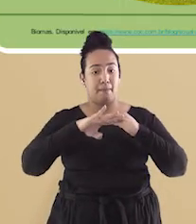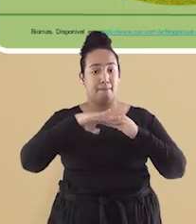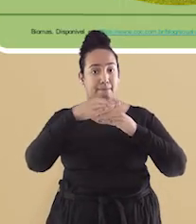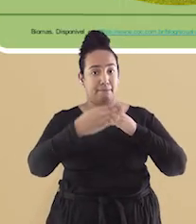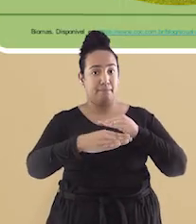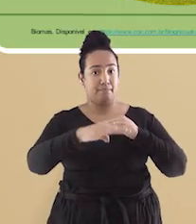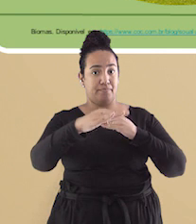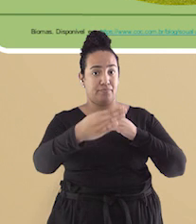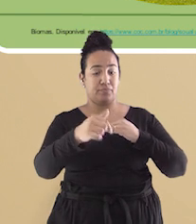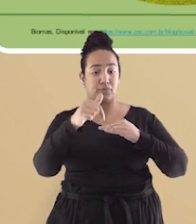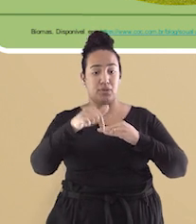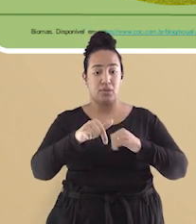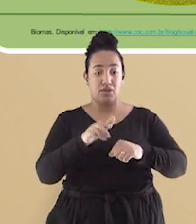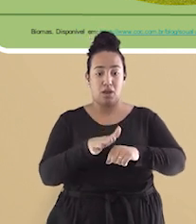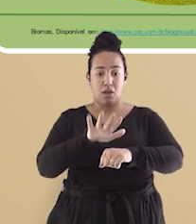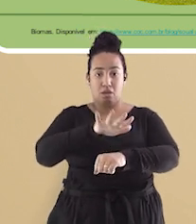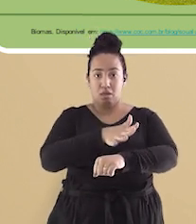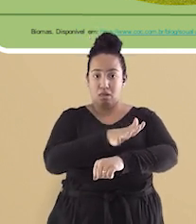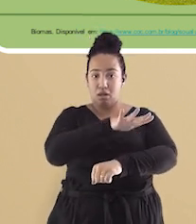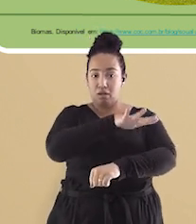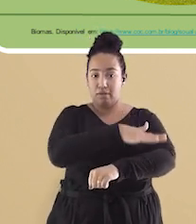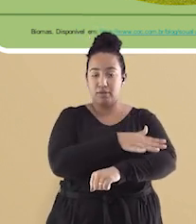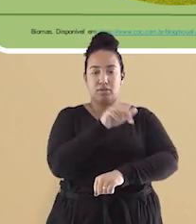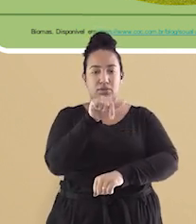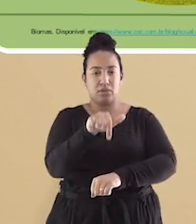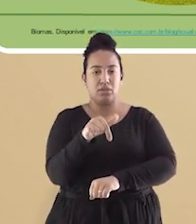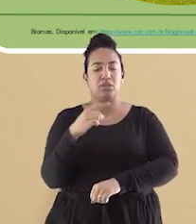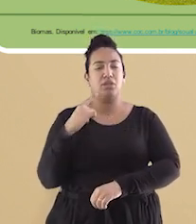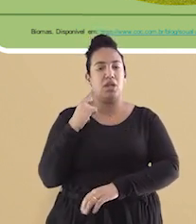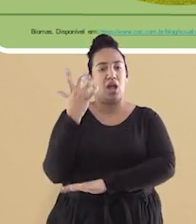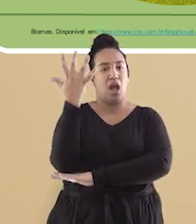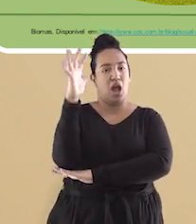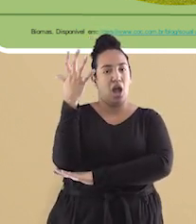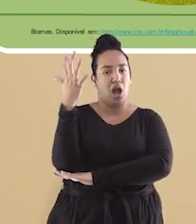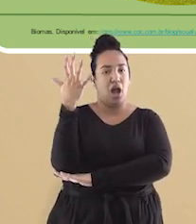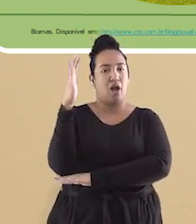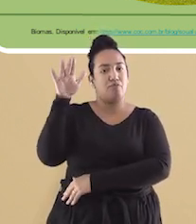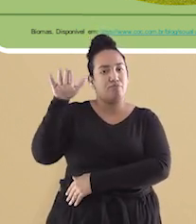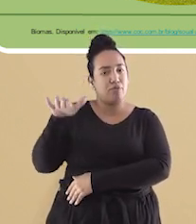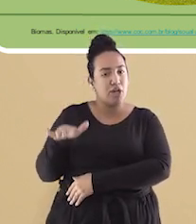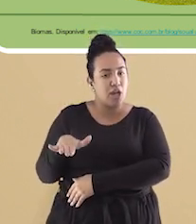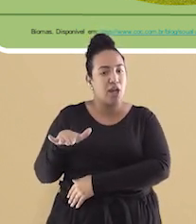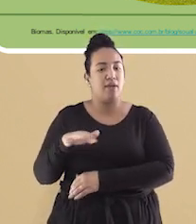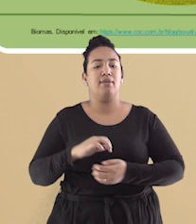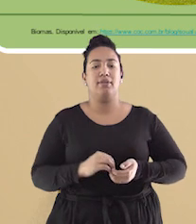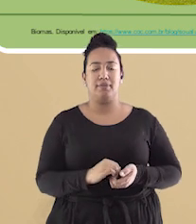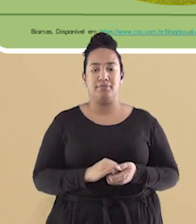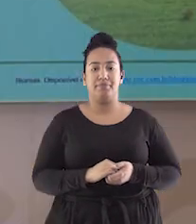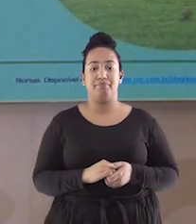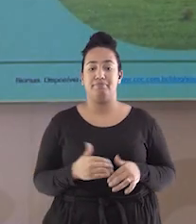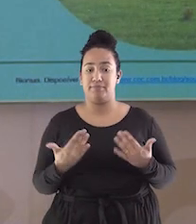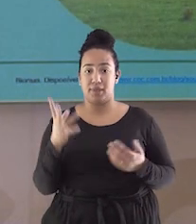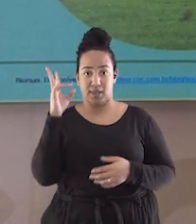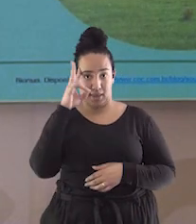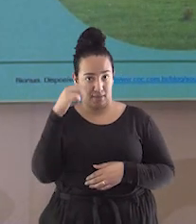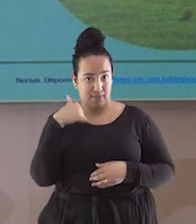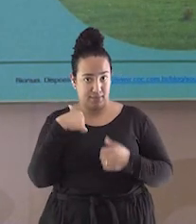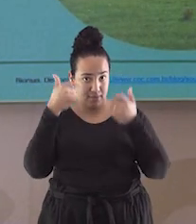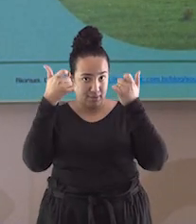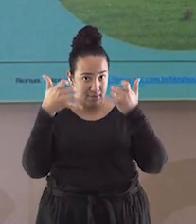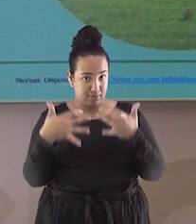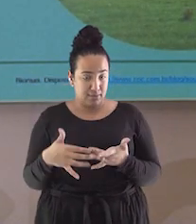acidentado, vegetação com plantas herbáceas, arbustos e árvores de pequeno porte. Como eu disse, esse